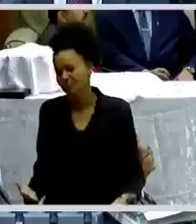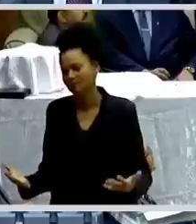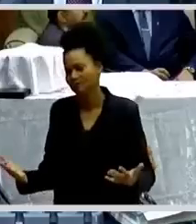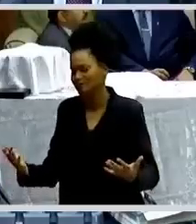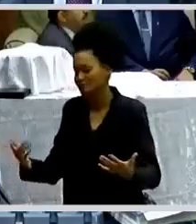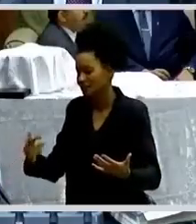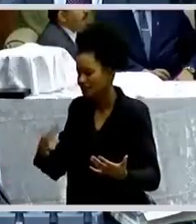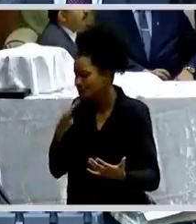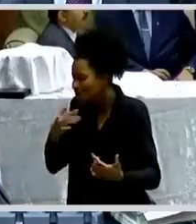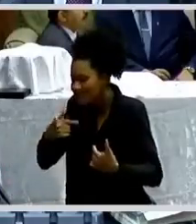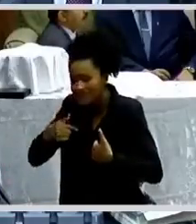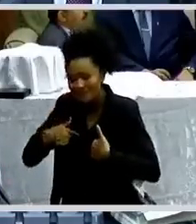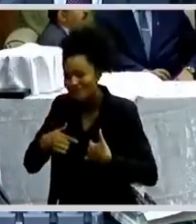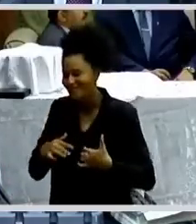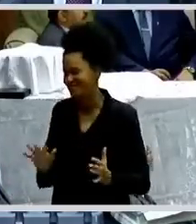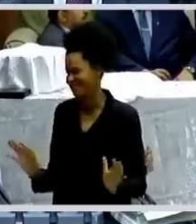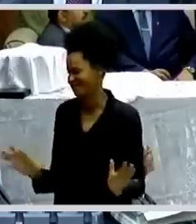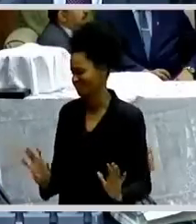contigo,